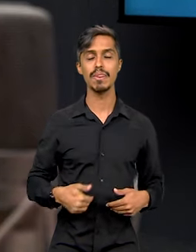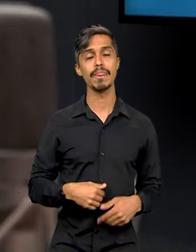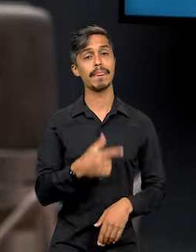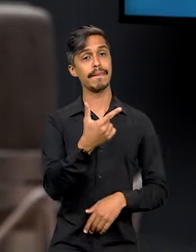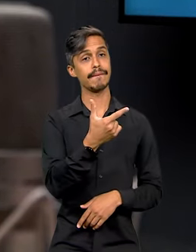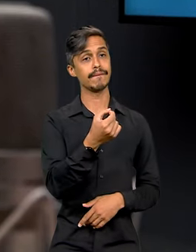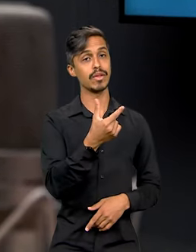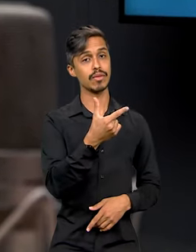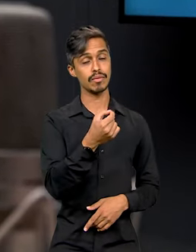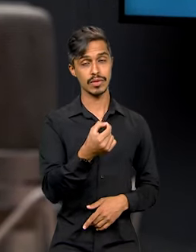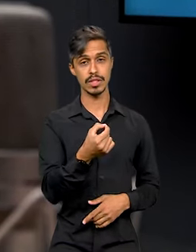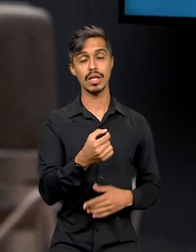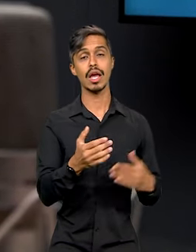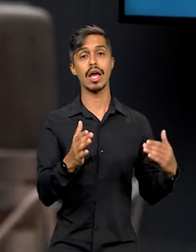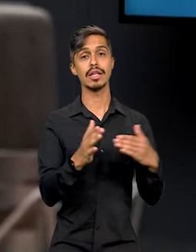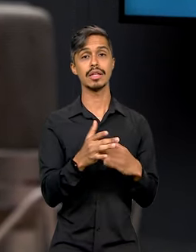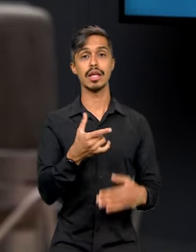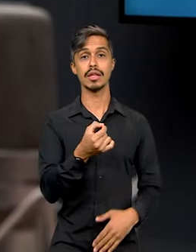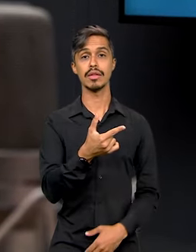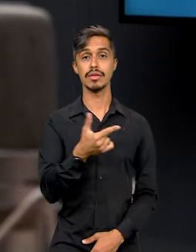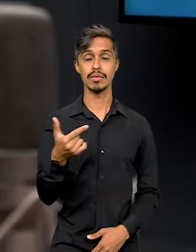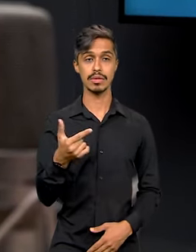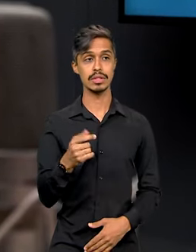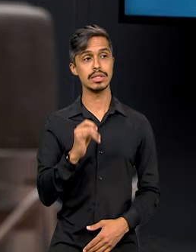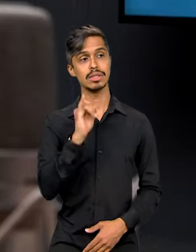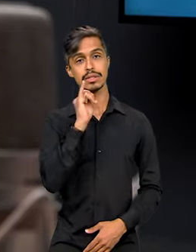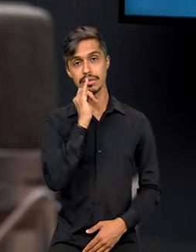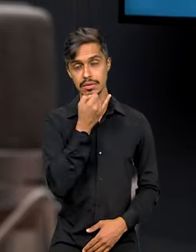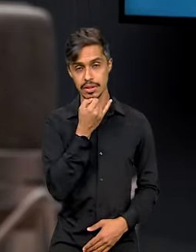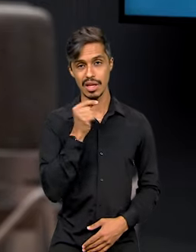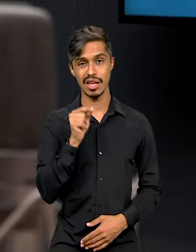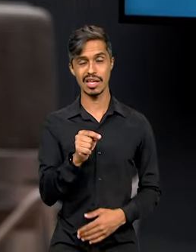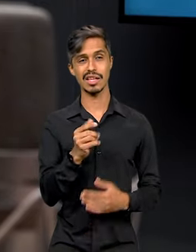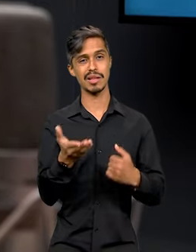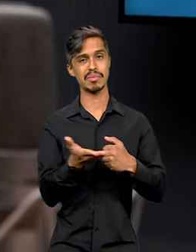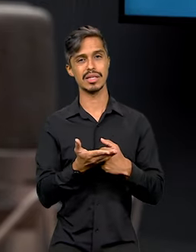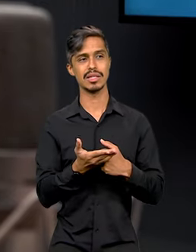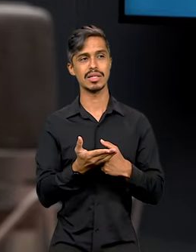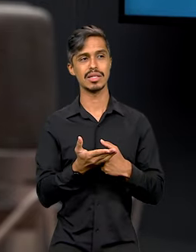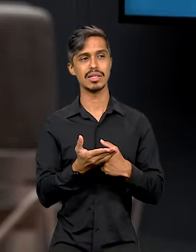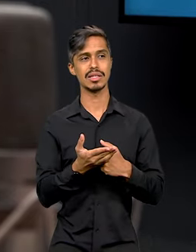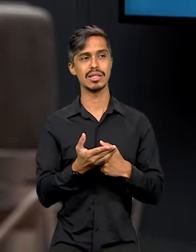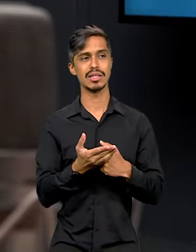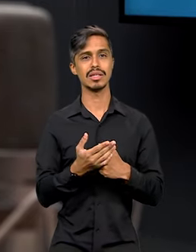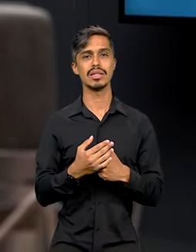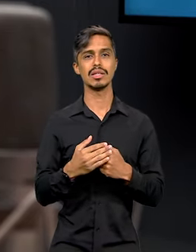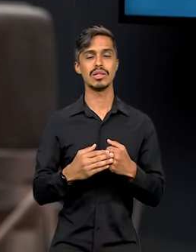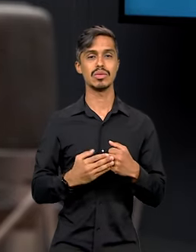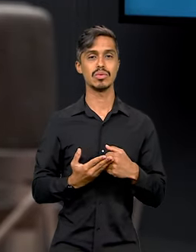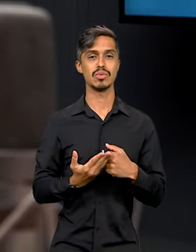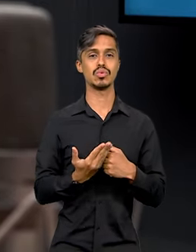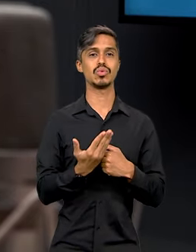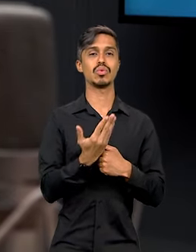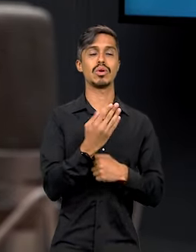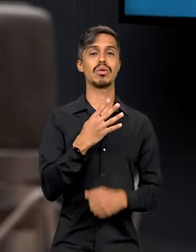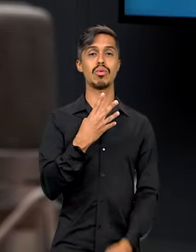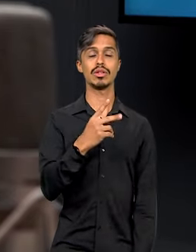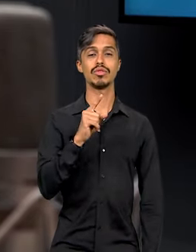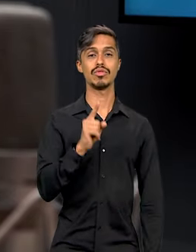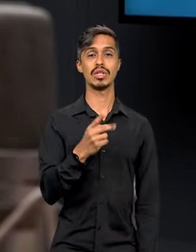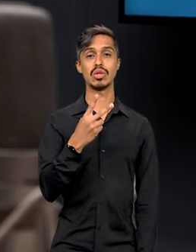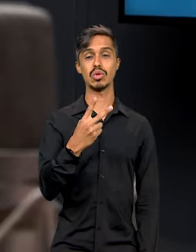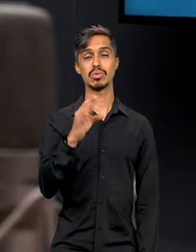entre 2020 a 2022 lamentavelmente essa média do TR trieno chgou a 4